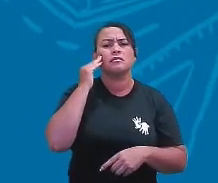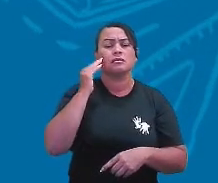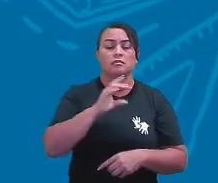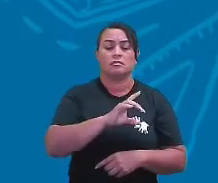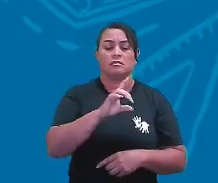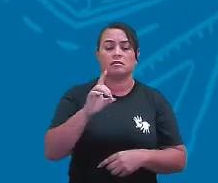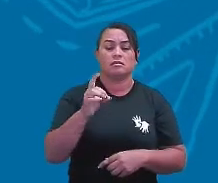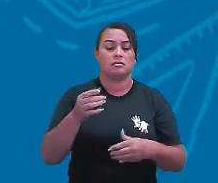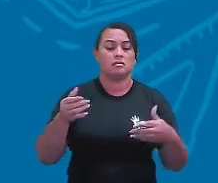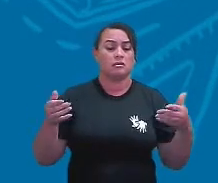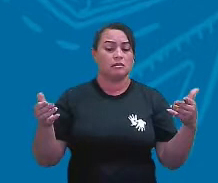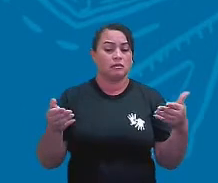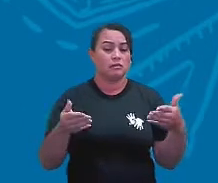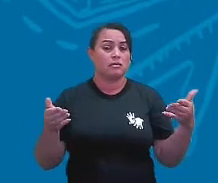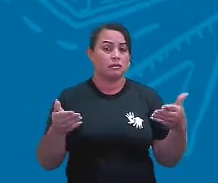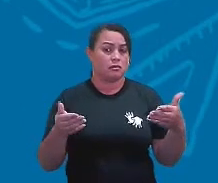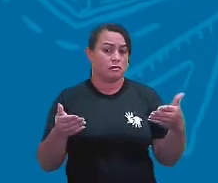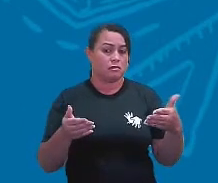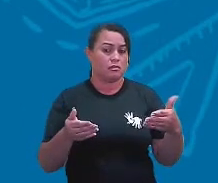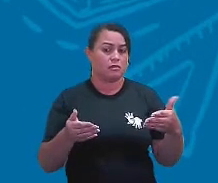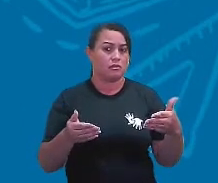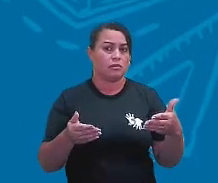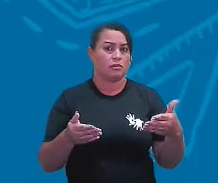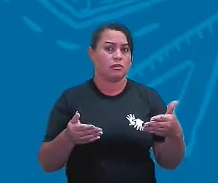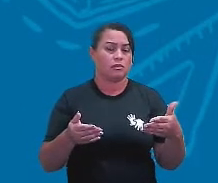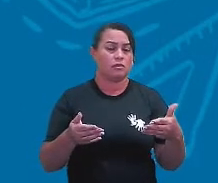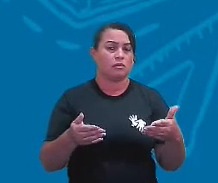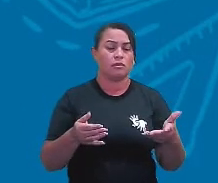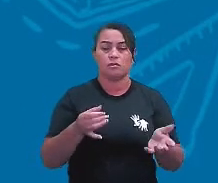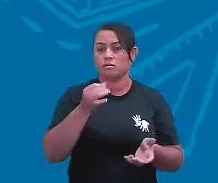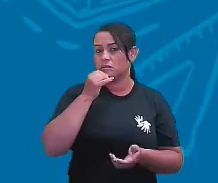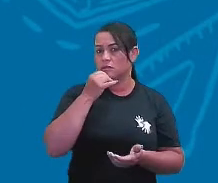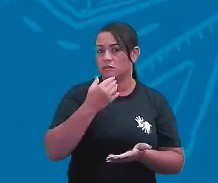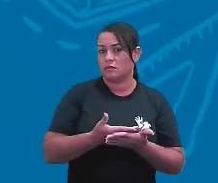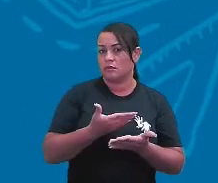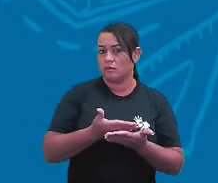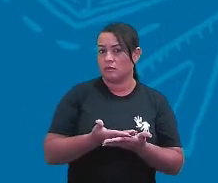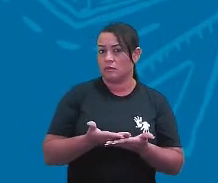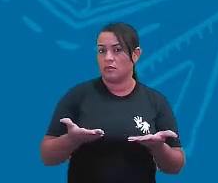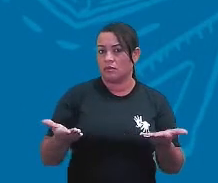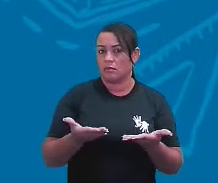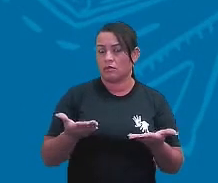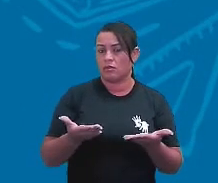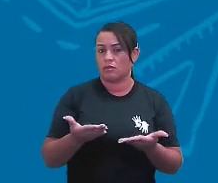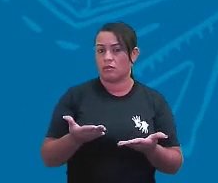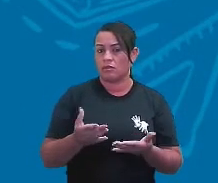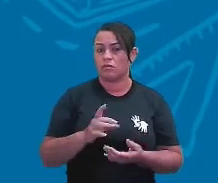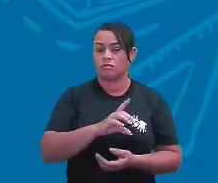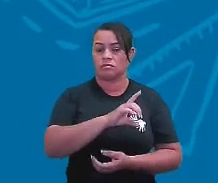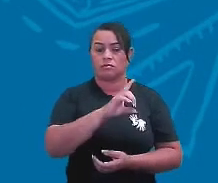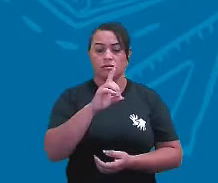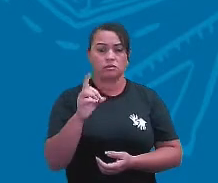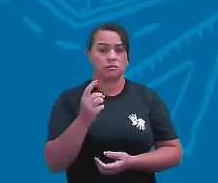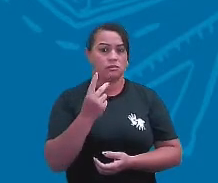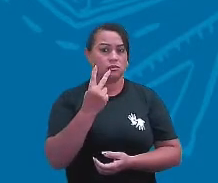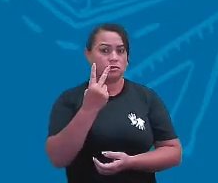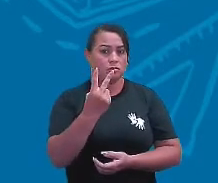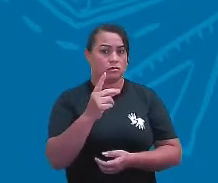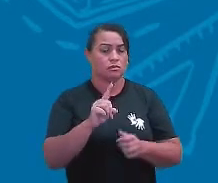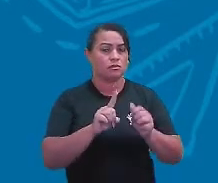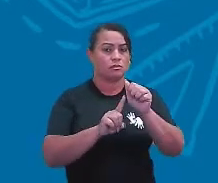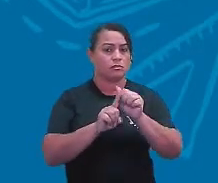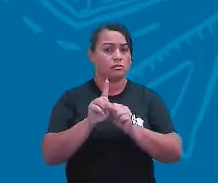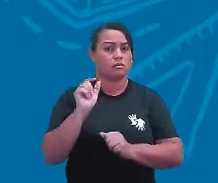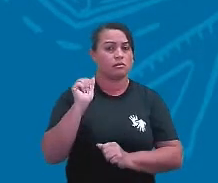hoje, né, ou seja, hoje a nossa aula está ainda ao ar, né, no dia 2 de